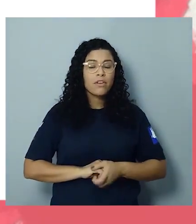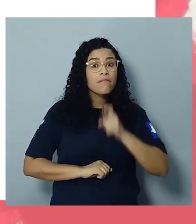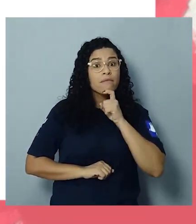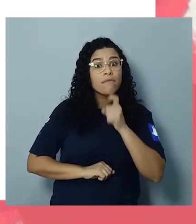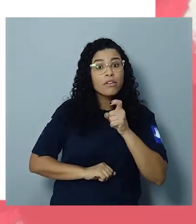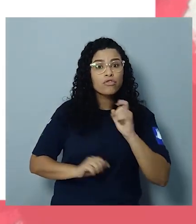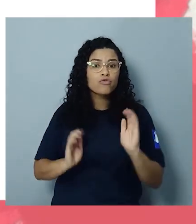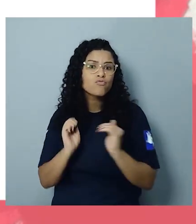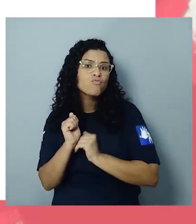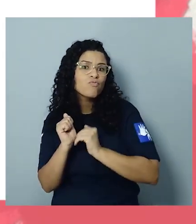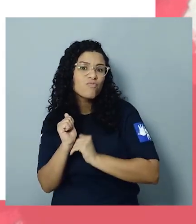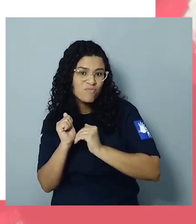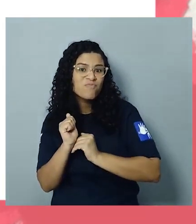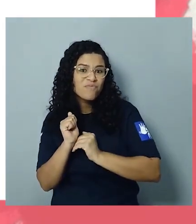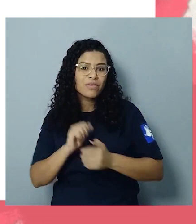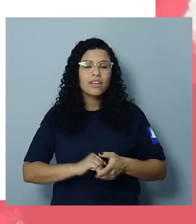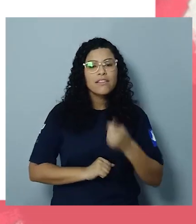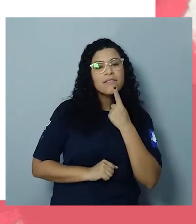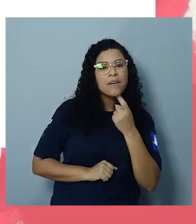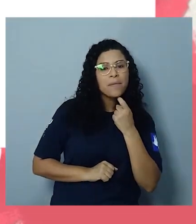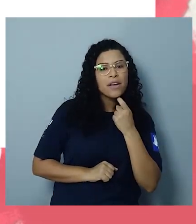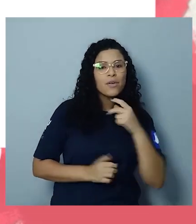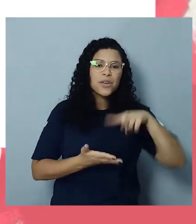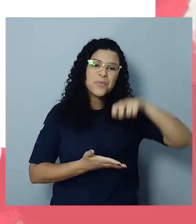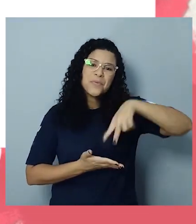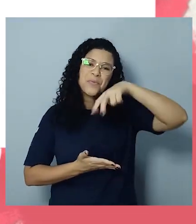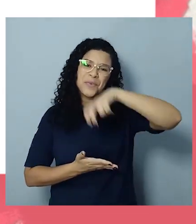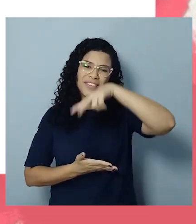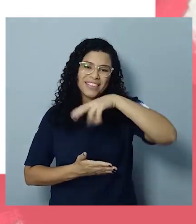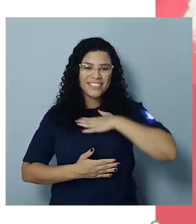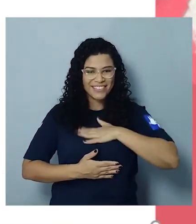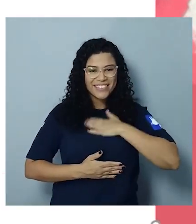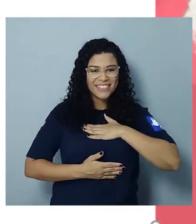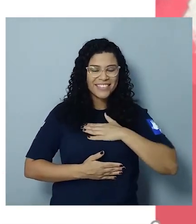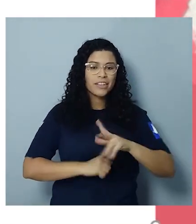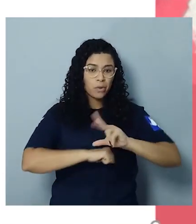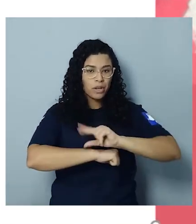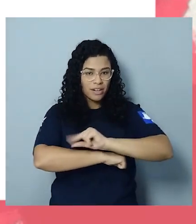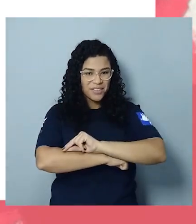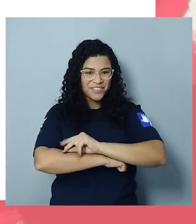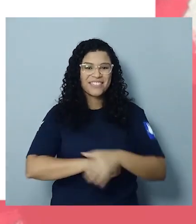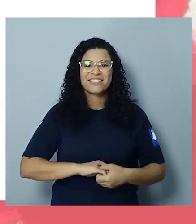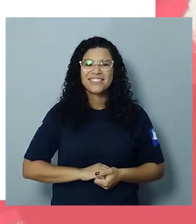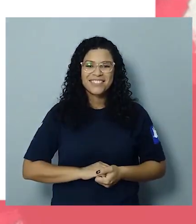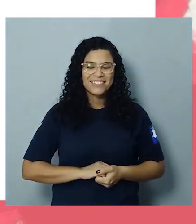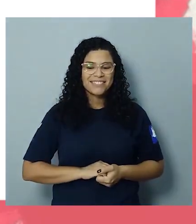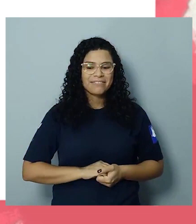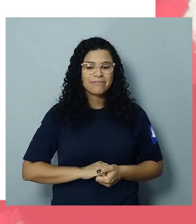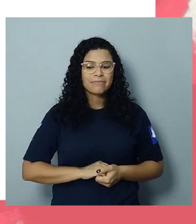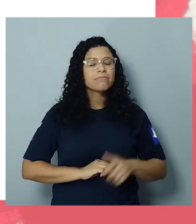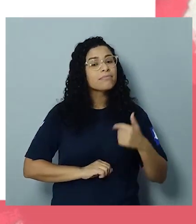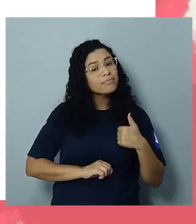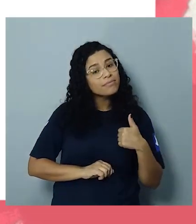camufla muito bem e se escondem muito bem na natureza e de vermelho os bichos que gostam de pular no caso aqui o